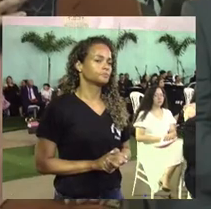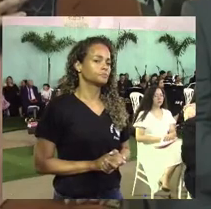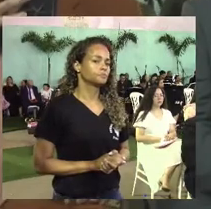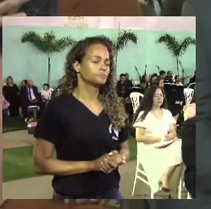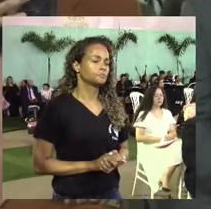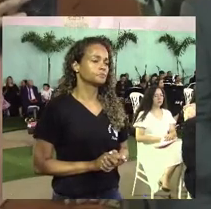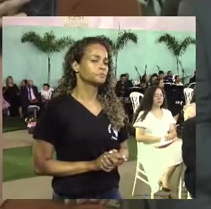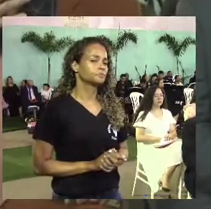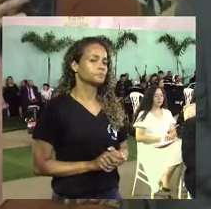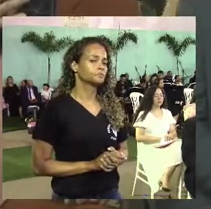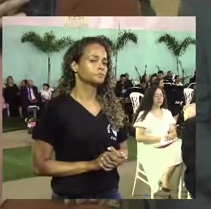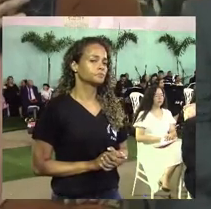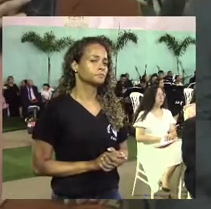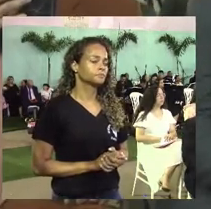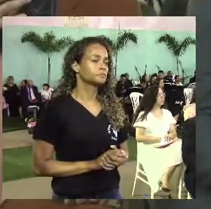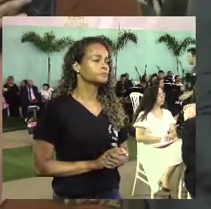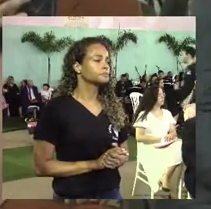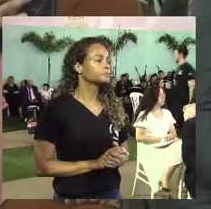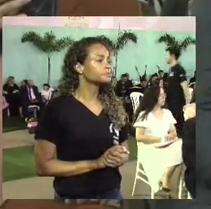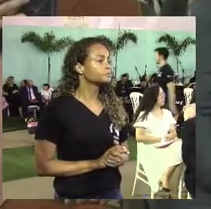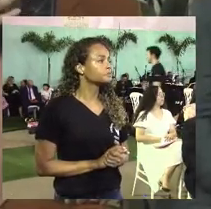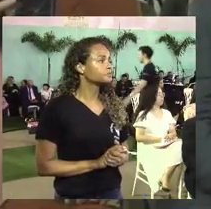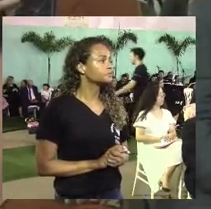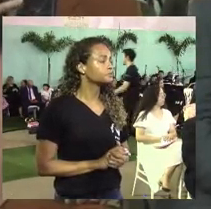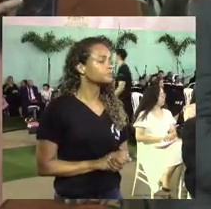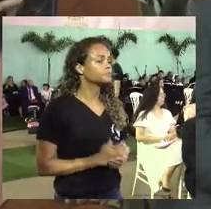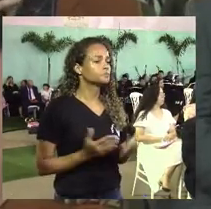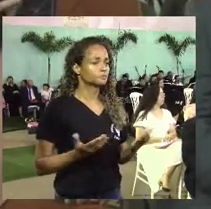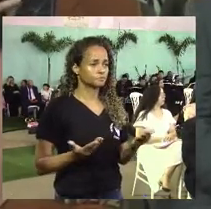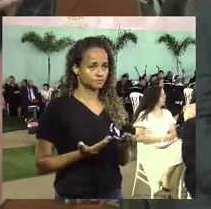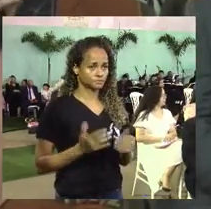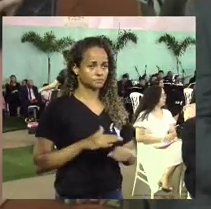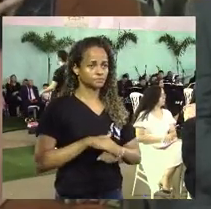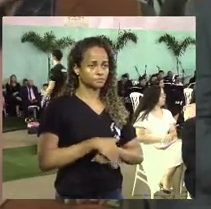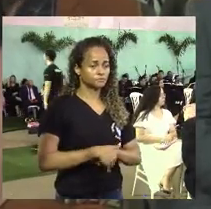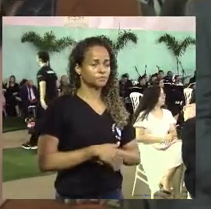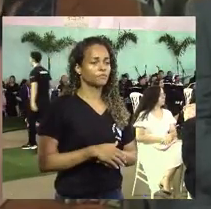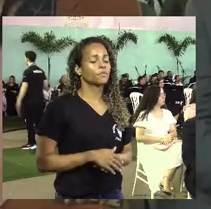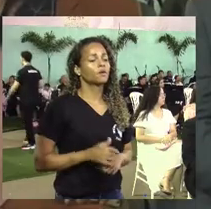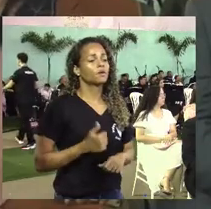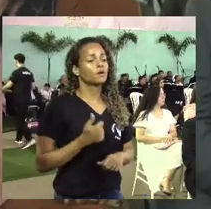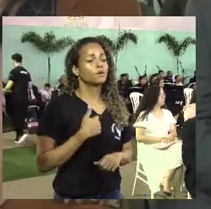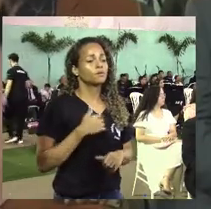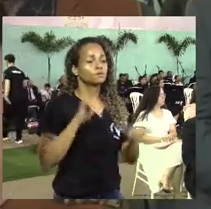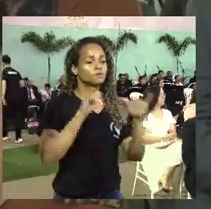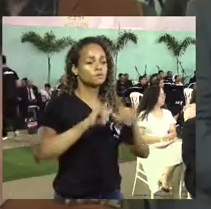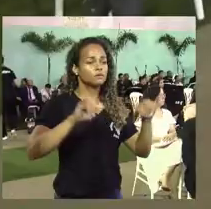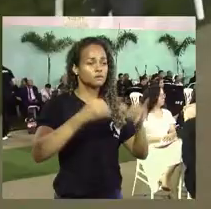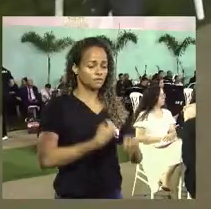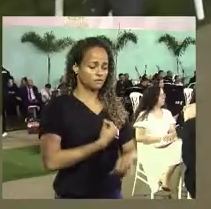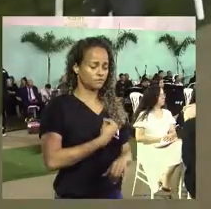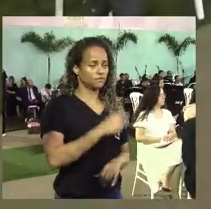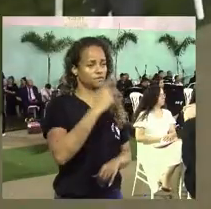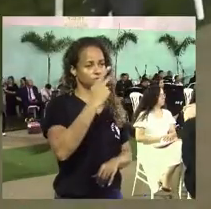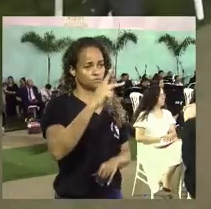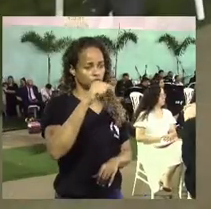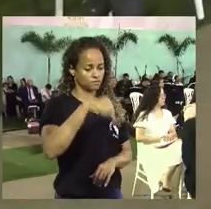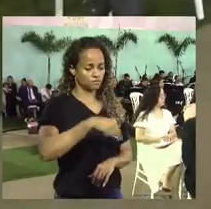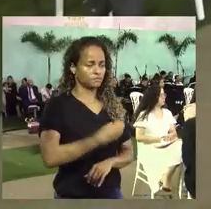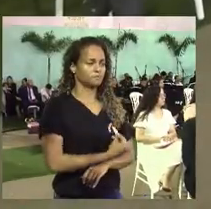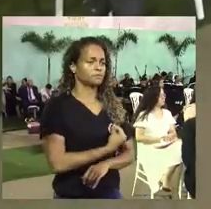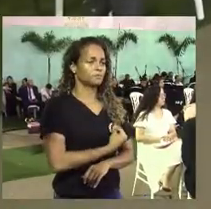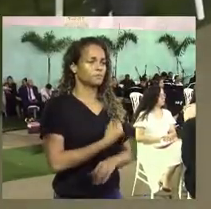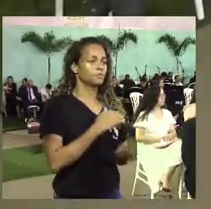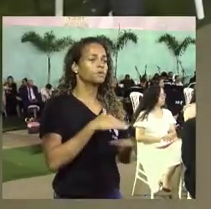a nínive eu estou recebendo autoridade de Deus esta noite para a profetizar sua vida quem Ariquemes e